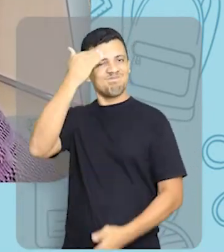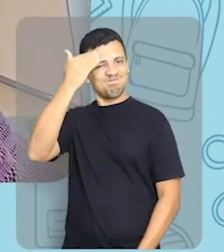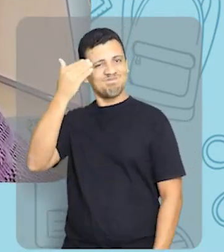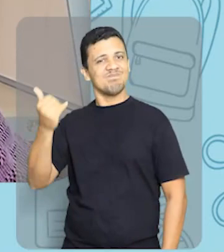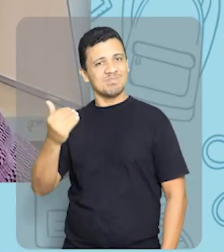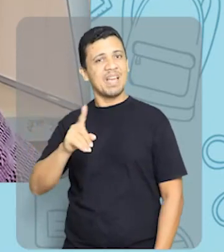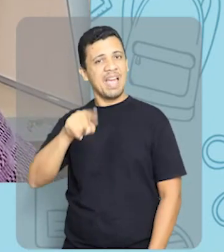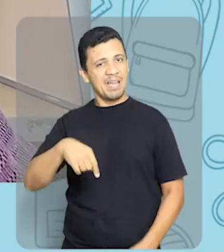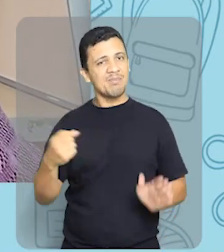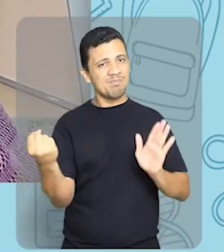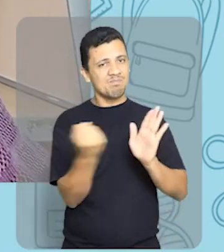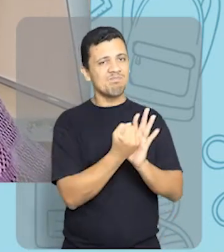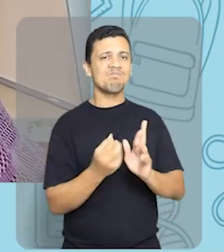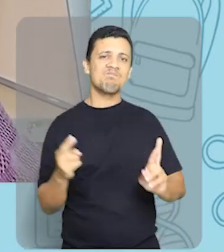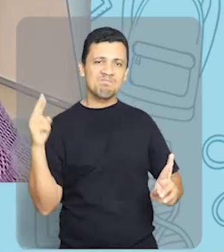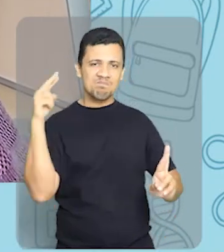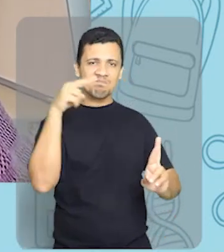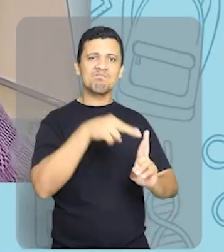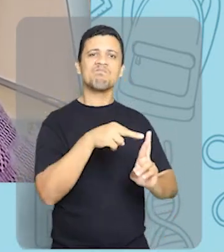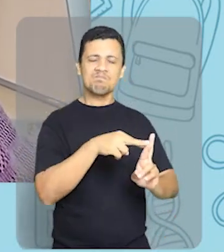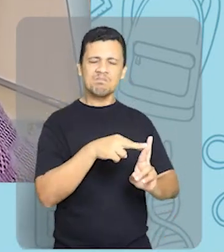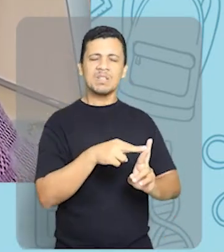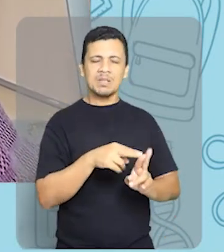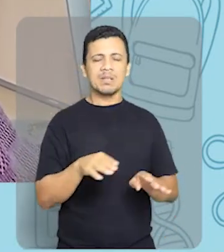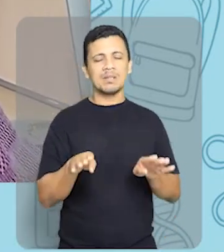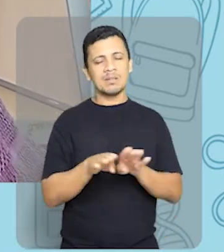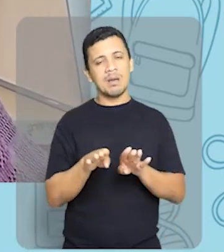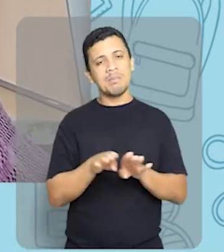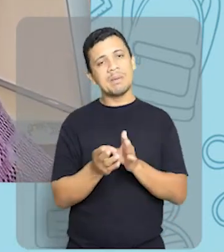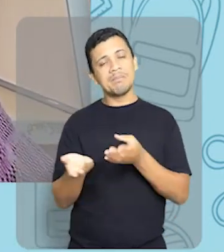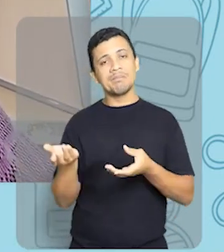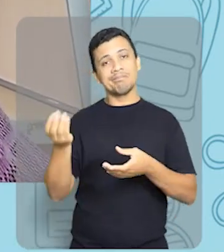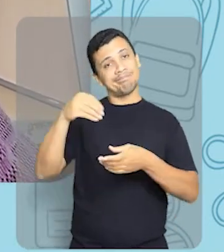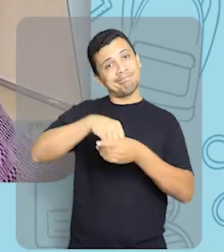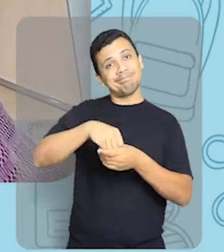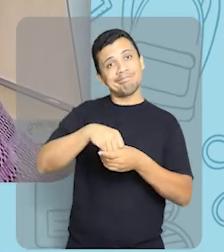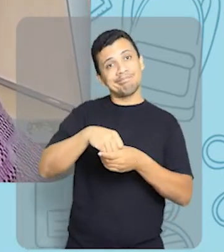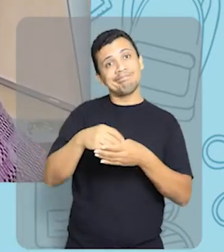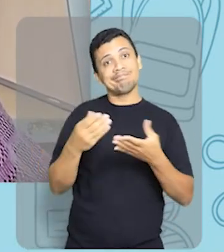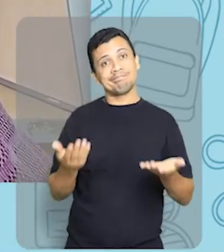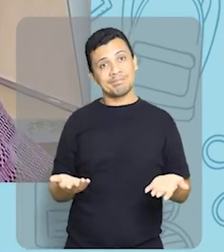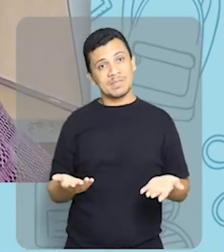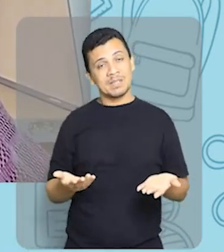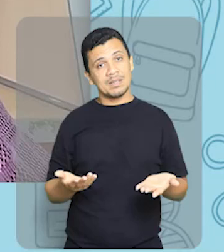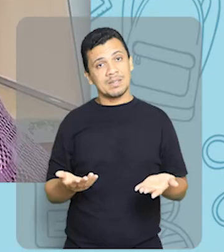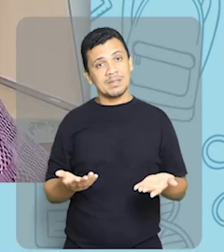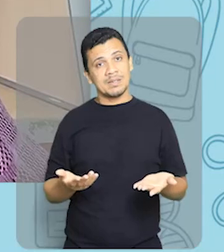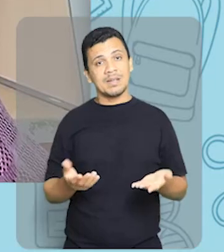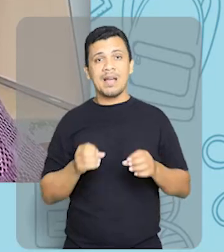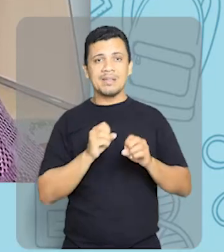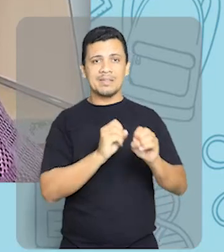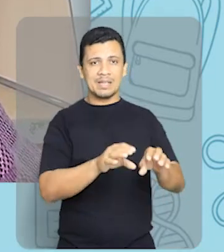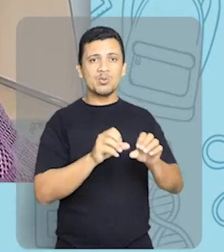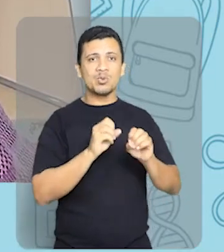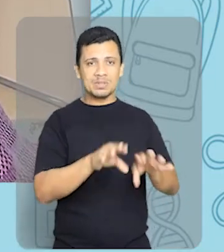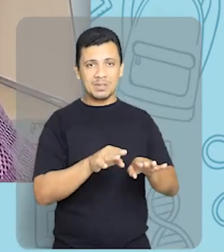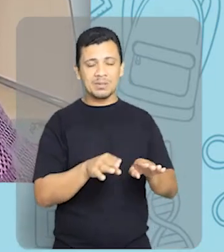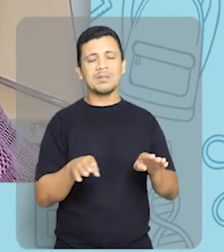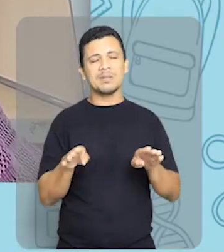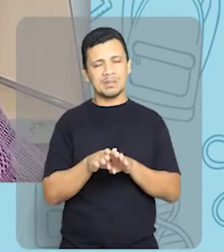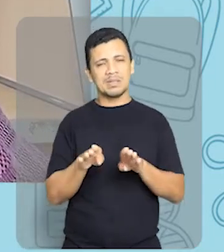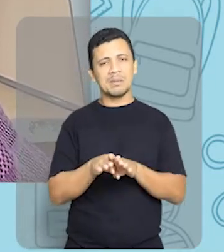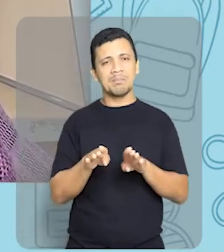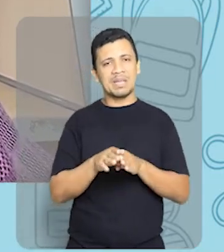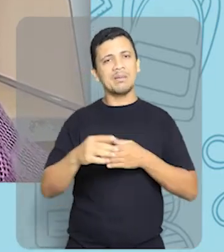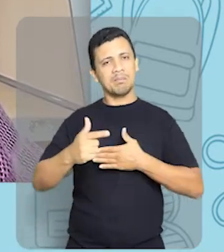ícone, é uma referência, e é dentro, claro, dentro da educação, ela também tem